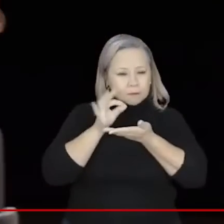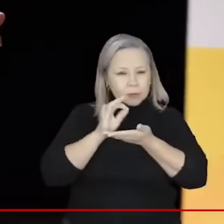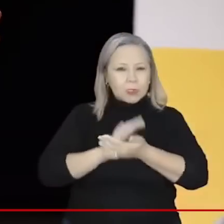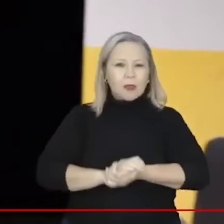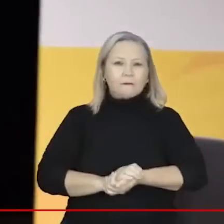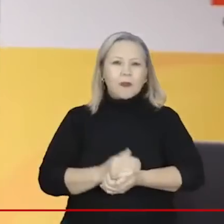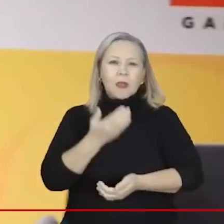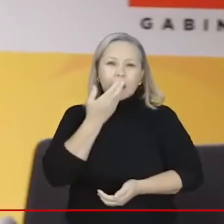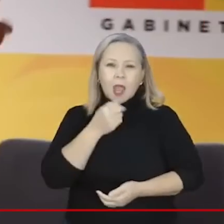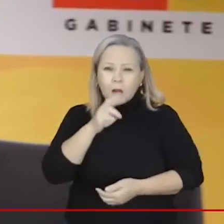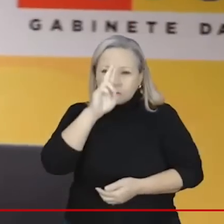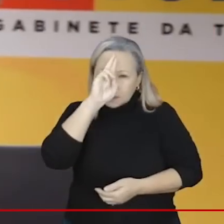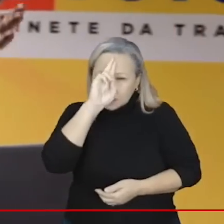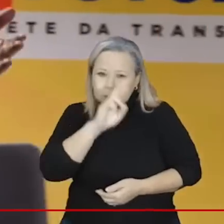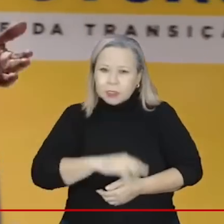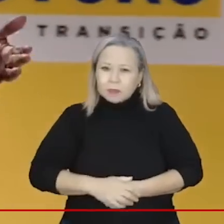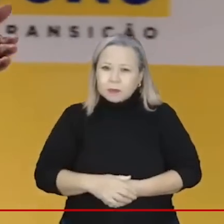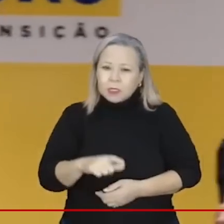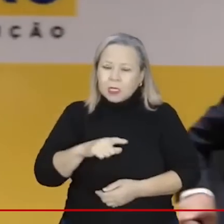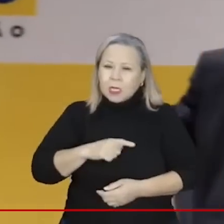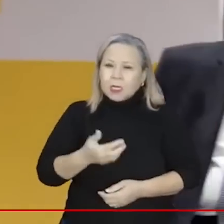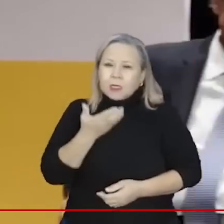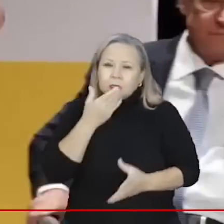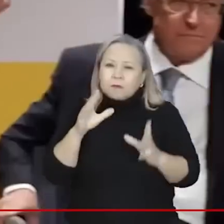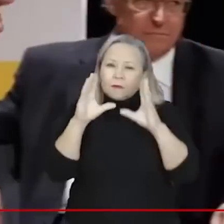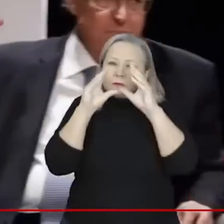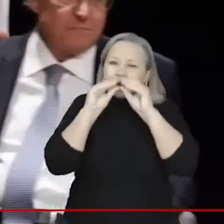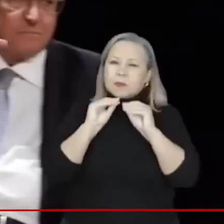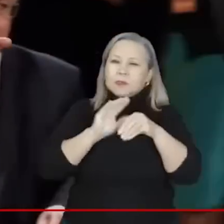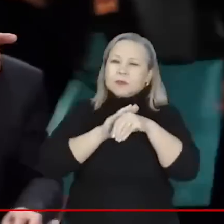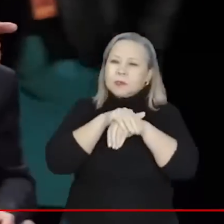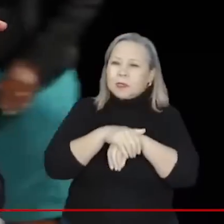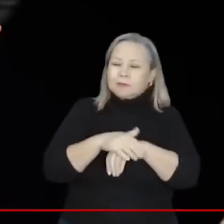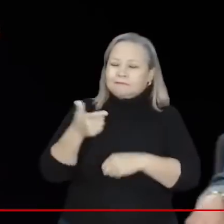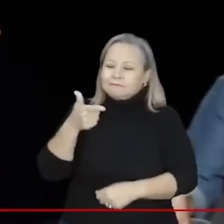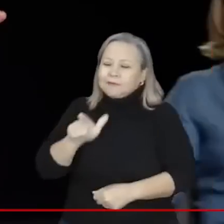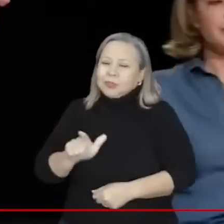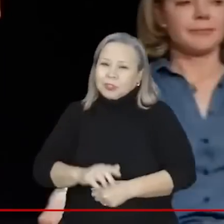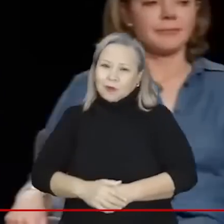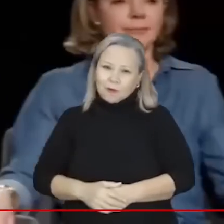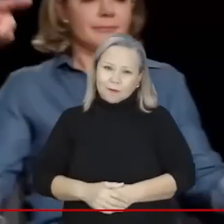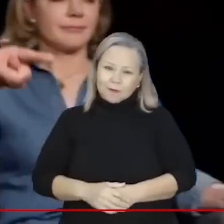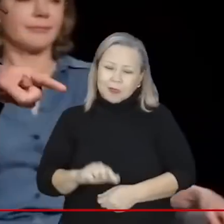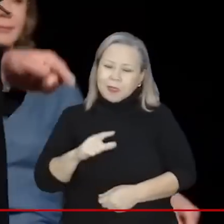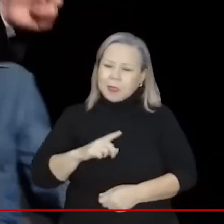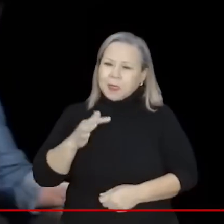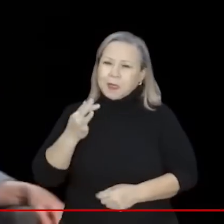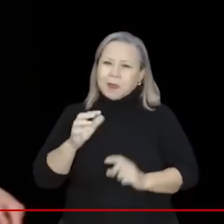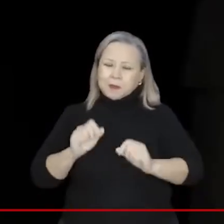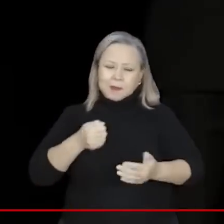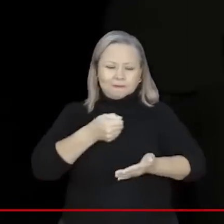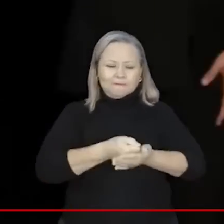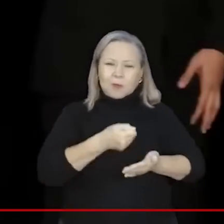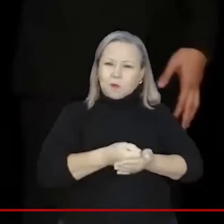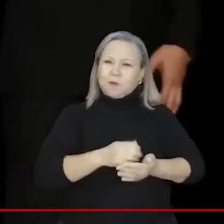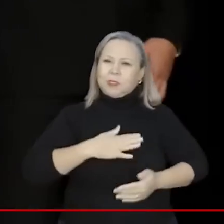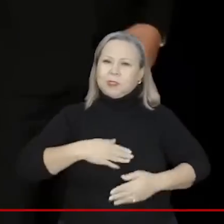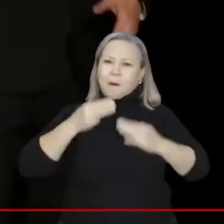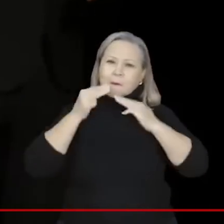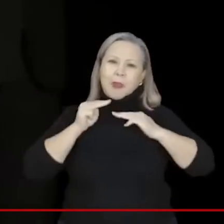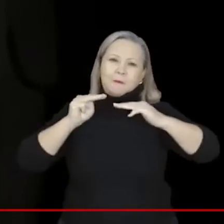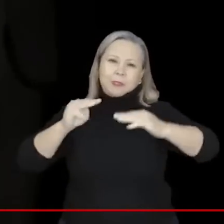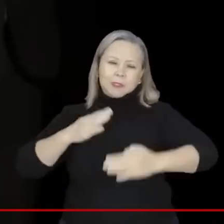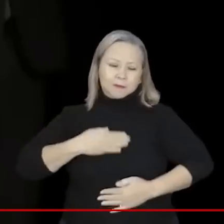estiver almoçando e estiver jantando outra vez, eu terei cumprido a missão da